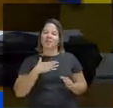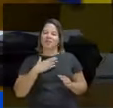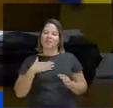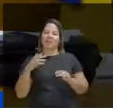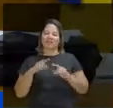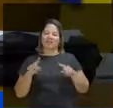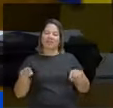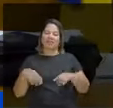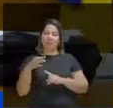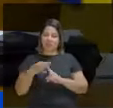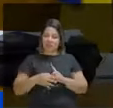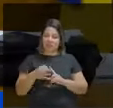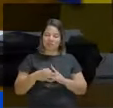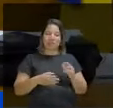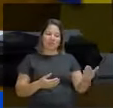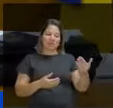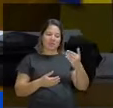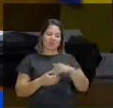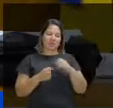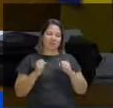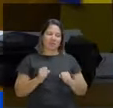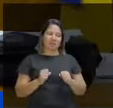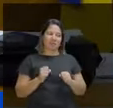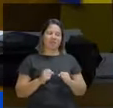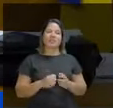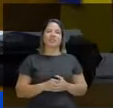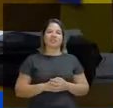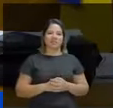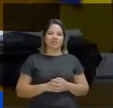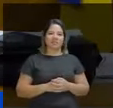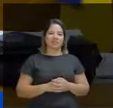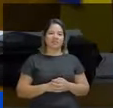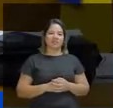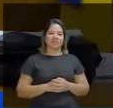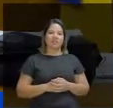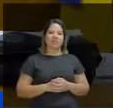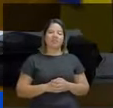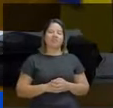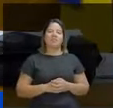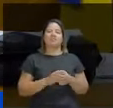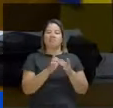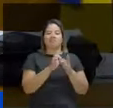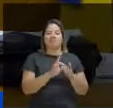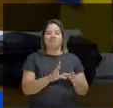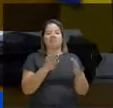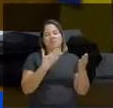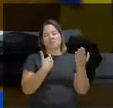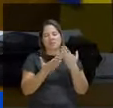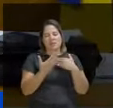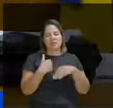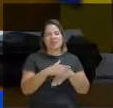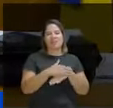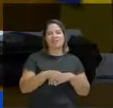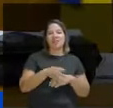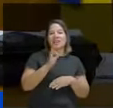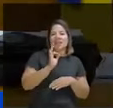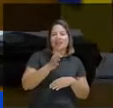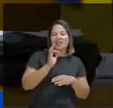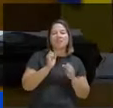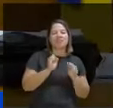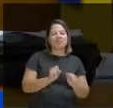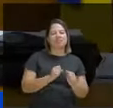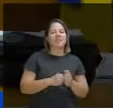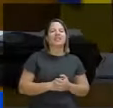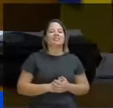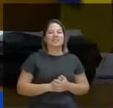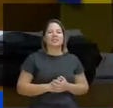aberto, meu coração está lá contigo, tá bom? Precisando, nós estamos lá, vai lá para a gente bater um papo, tomar um café, tá